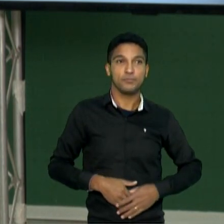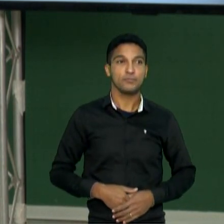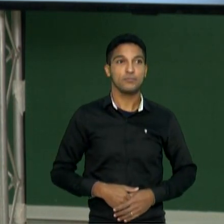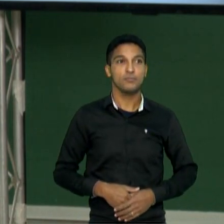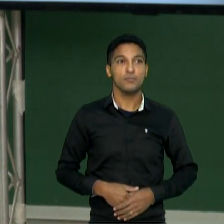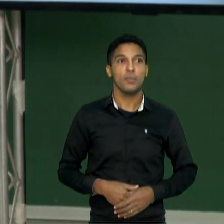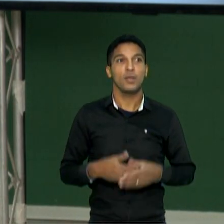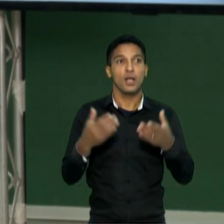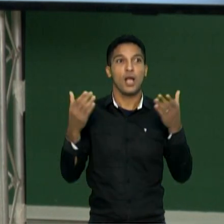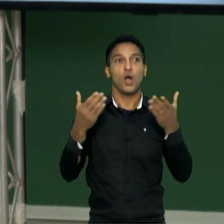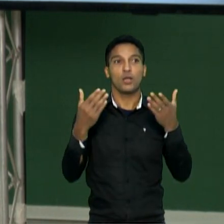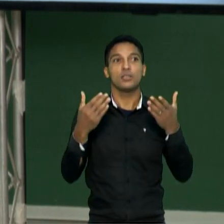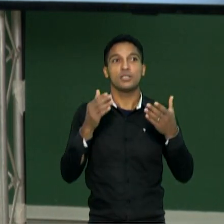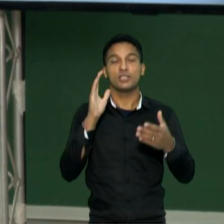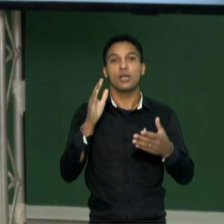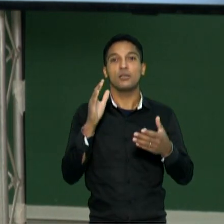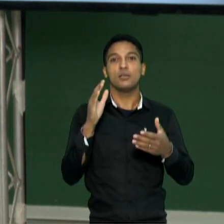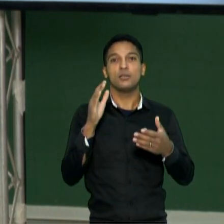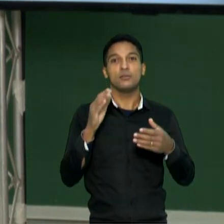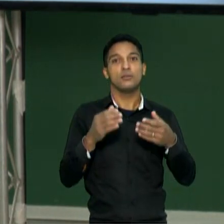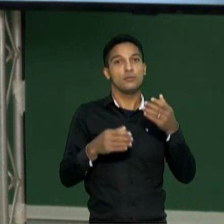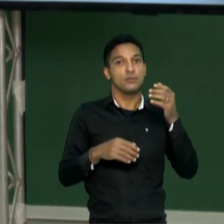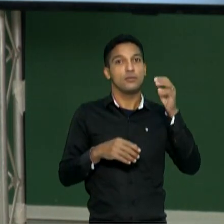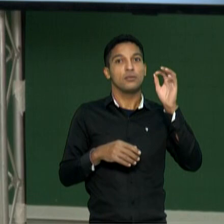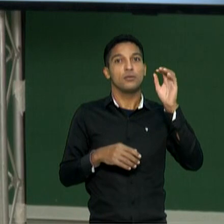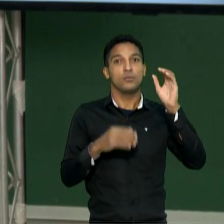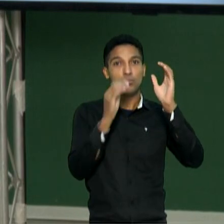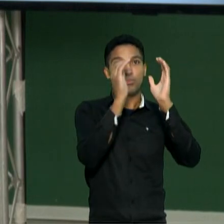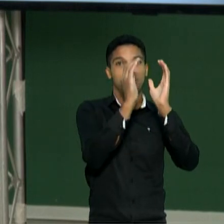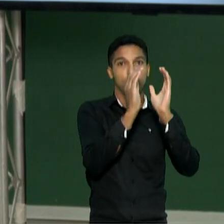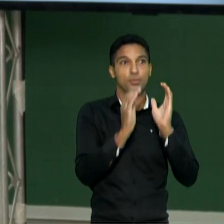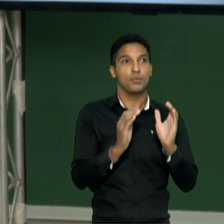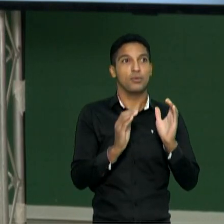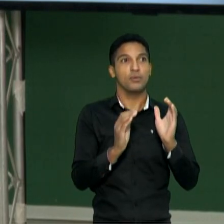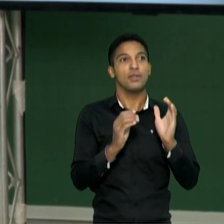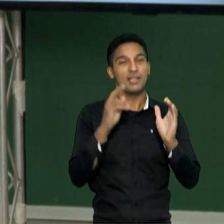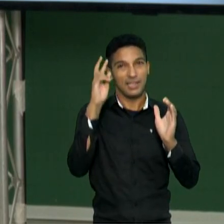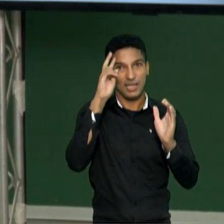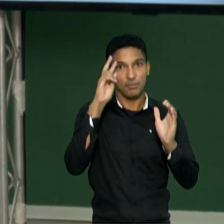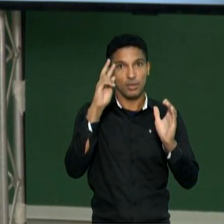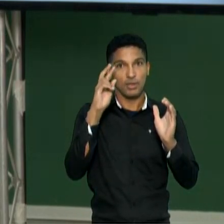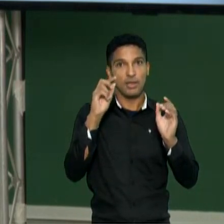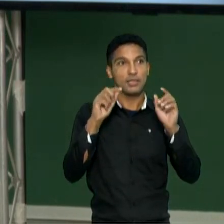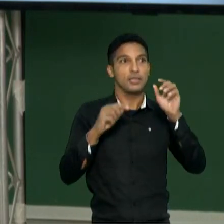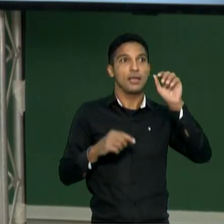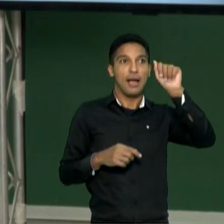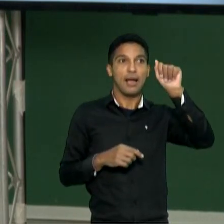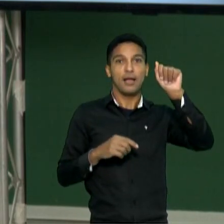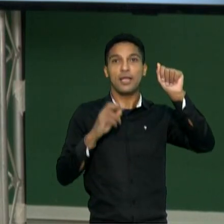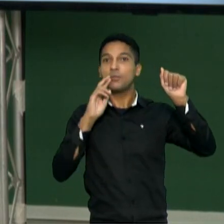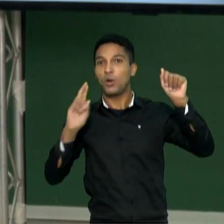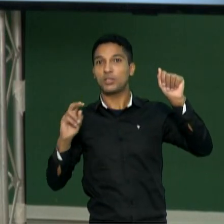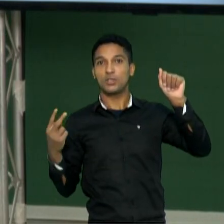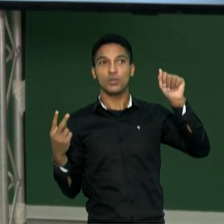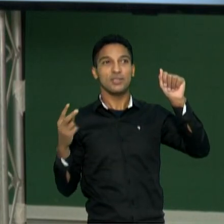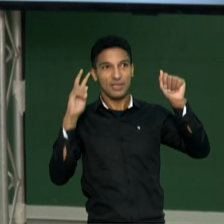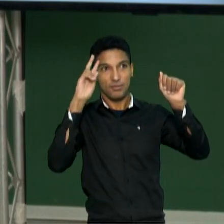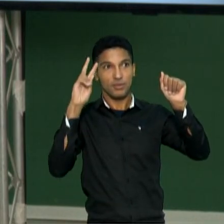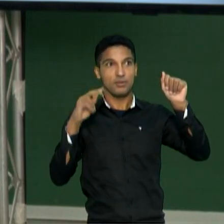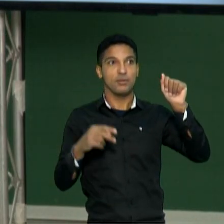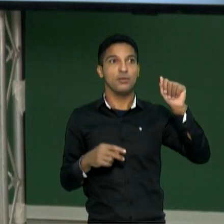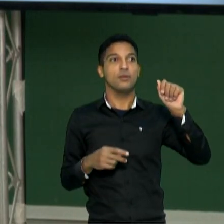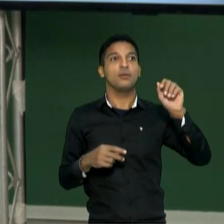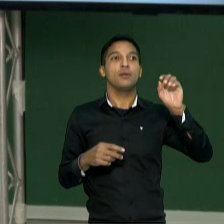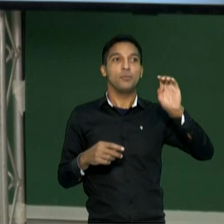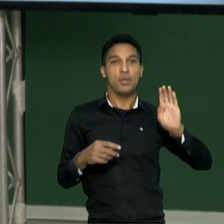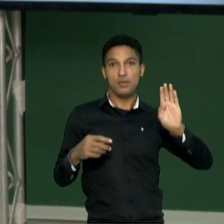Colocando os resultados aqui, né? Veja, o f de menos 5 que a gente calculou tinha dado 2, o f de menos 4 deu 0 e o f de 4